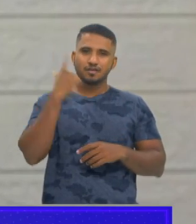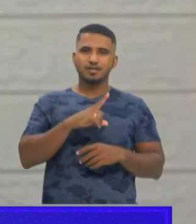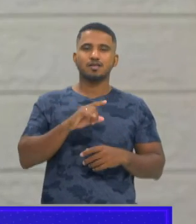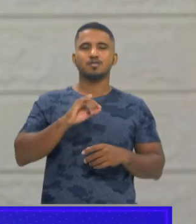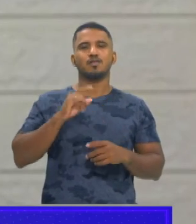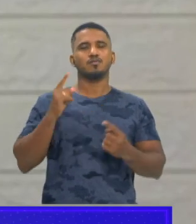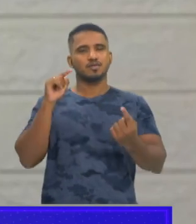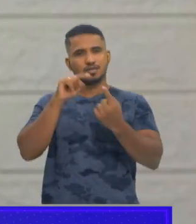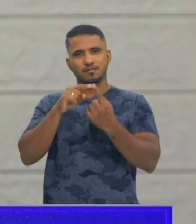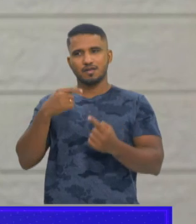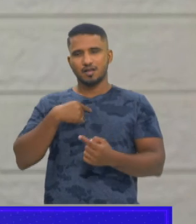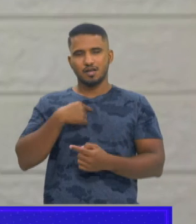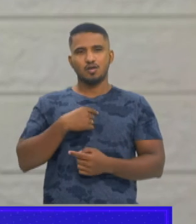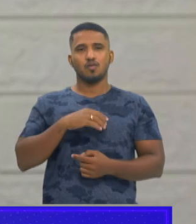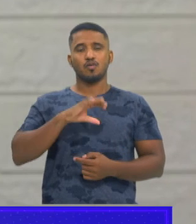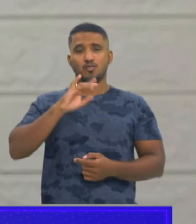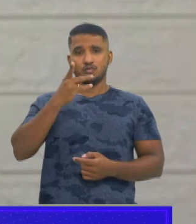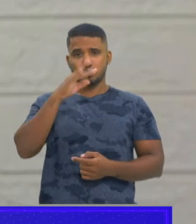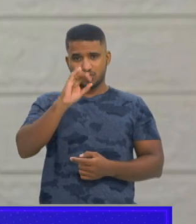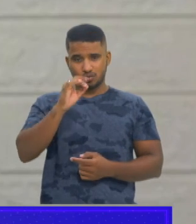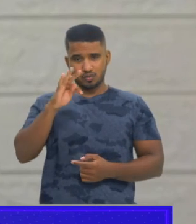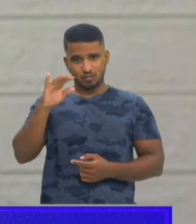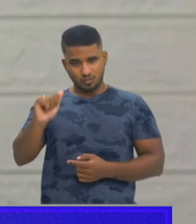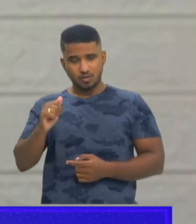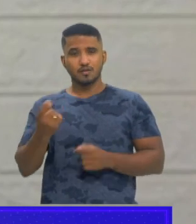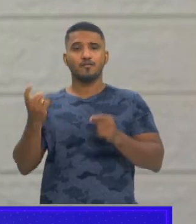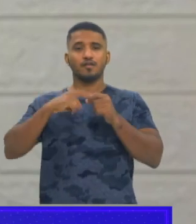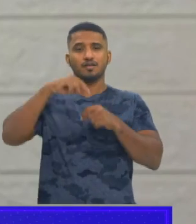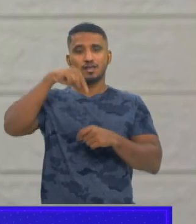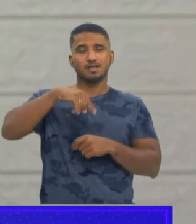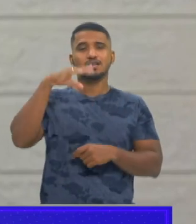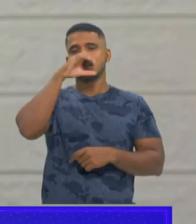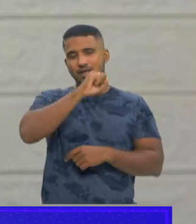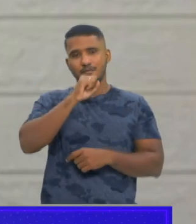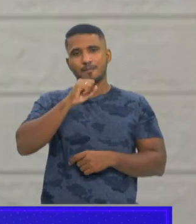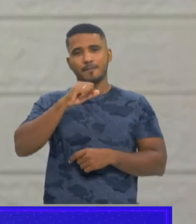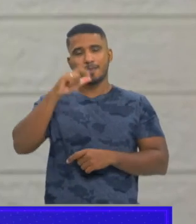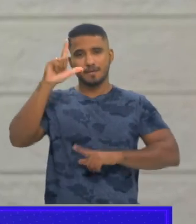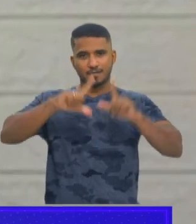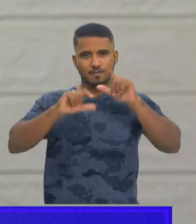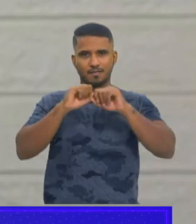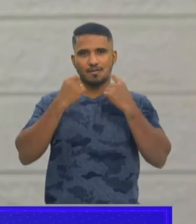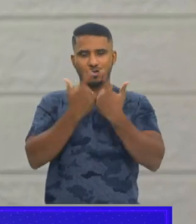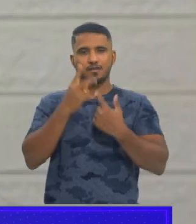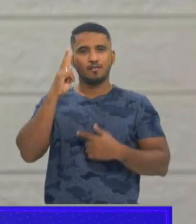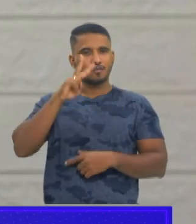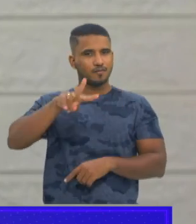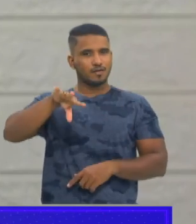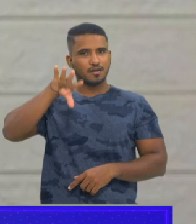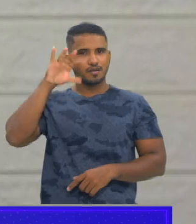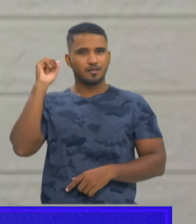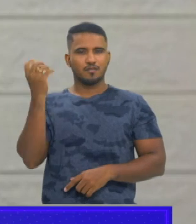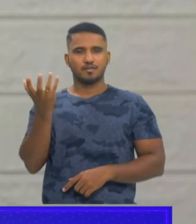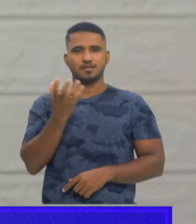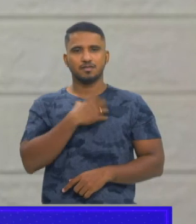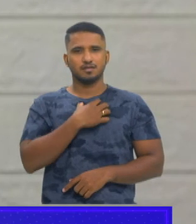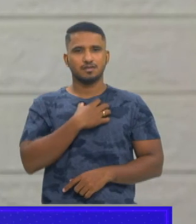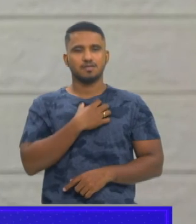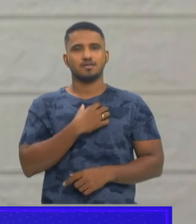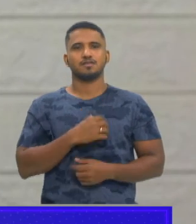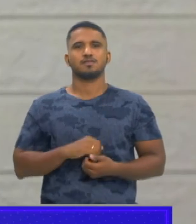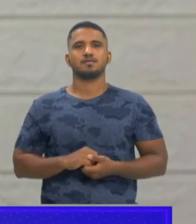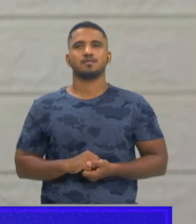o filho da dona Filomena, o Chico Costa, estarei de volta sábado, aqui na TV Assembleia, no Ver, Ouvir,